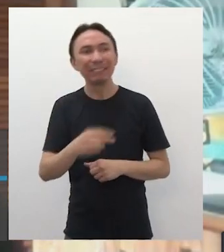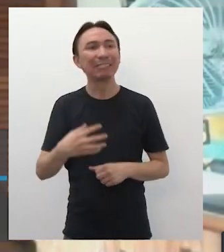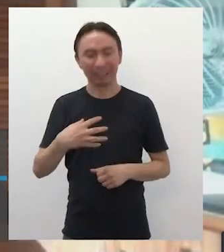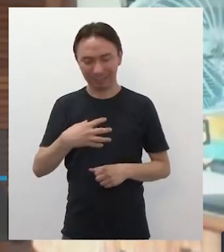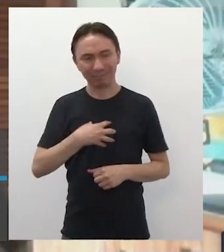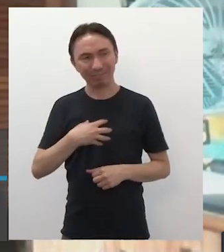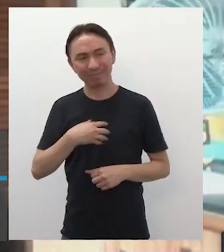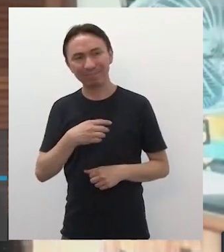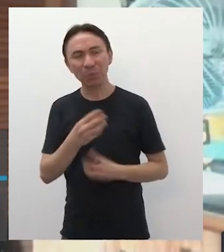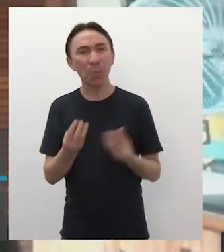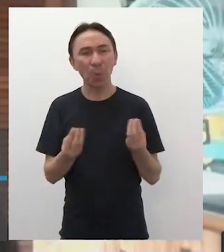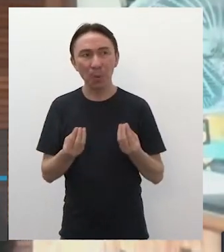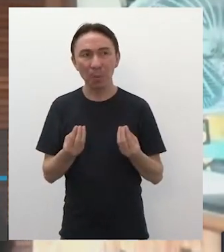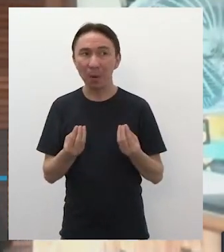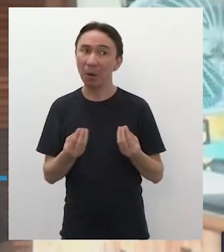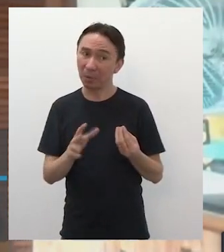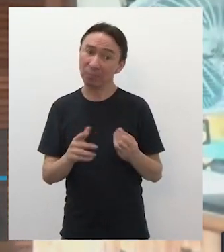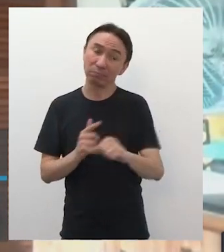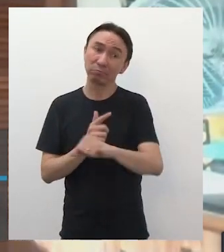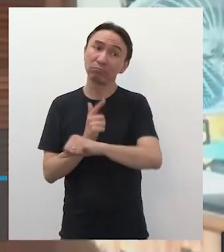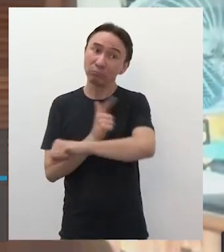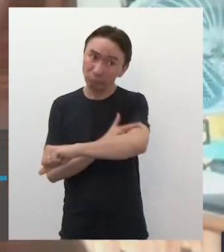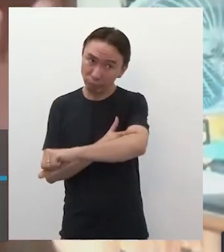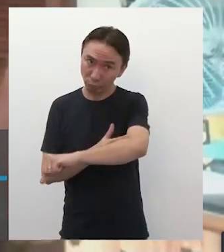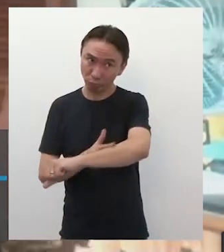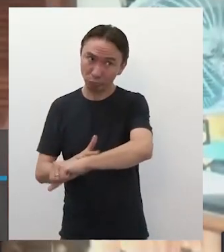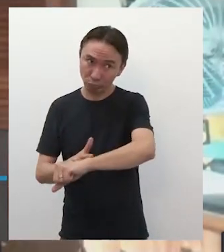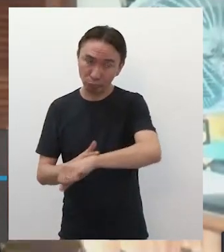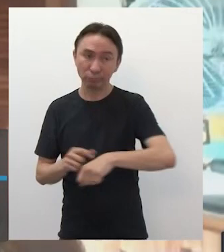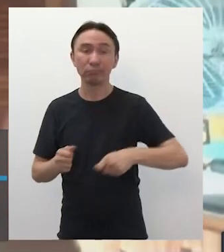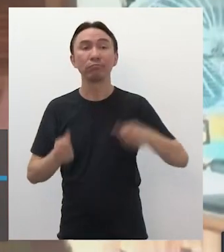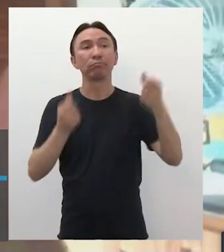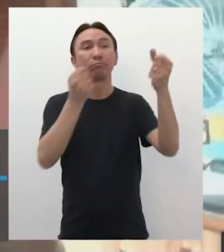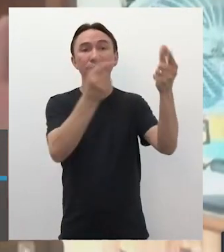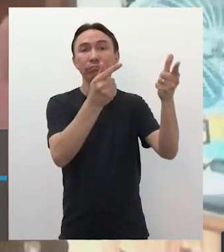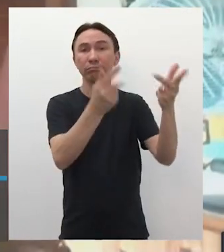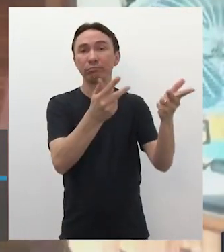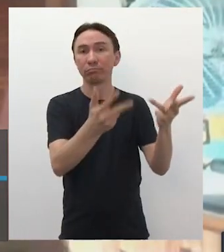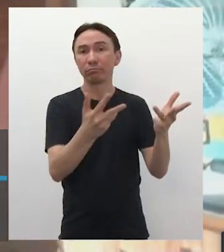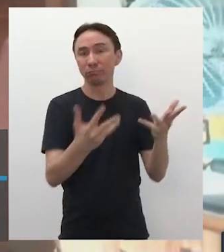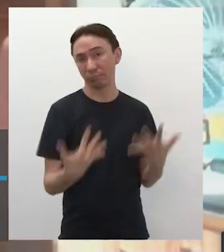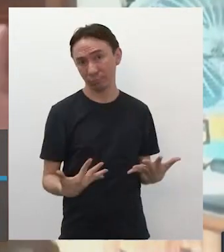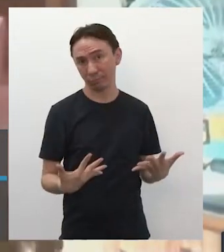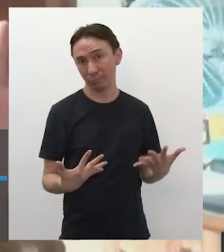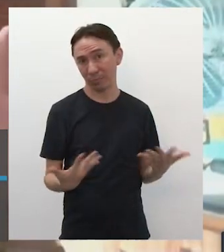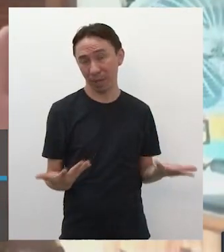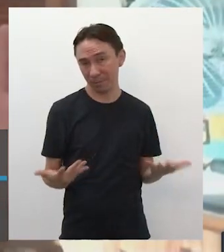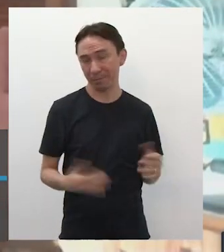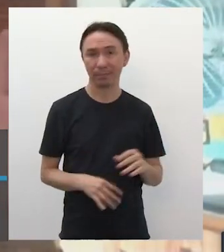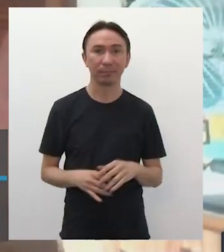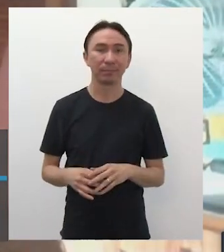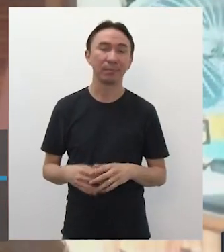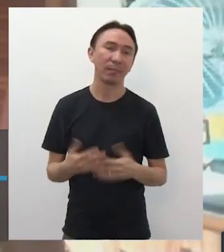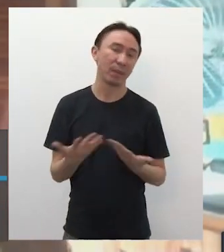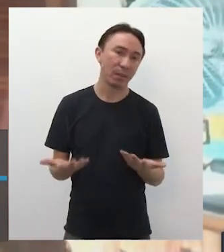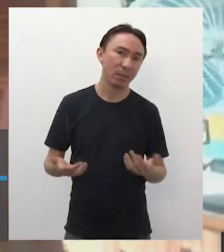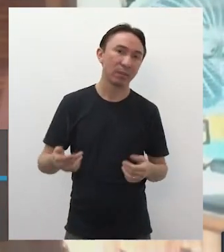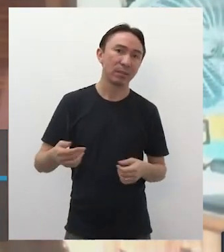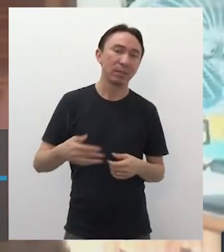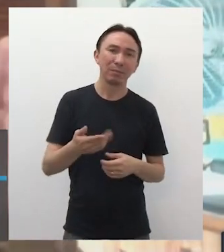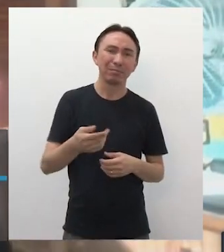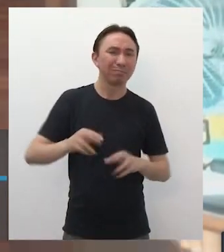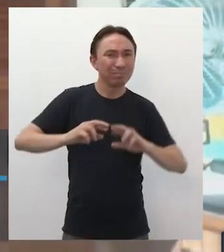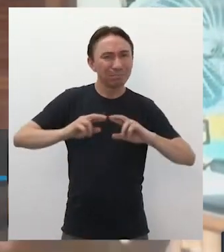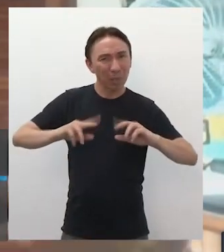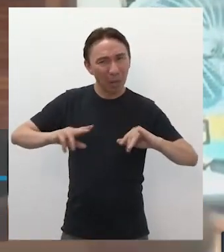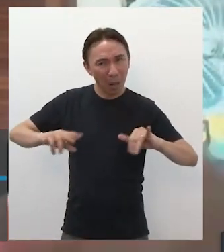de maneira respeitosa. Então, por exemplo, todas as estratégias trabalhadas nas socioemocionais,